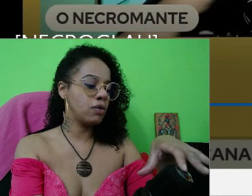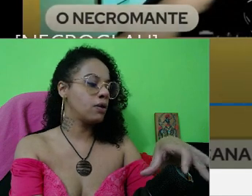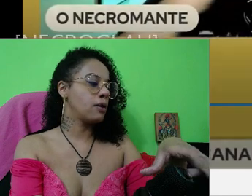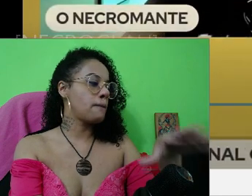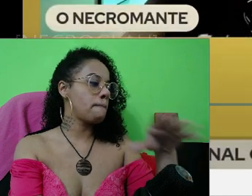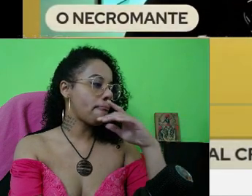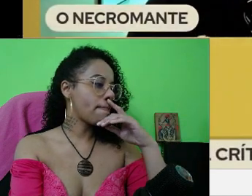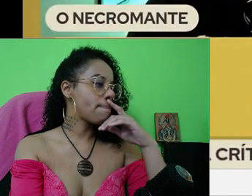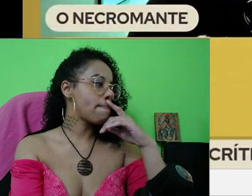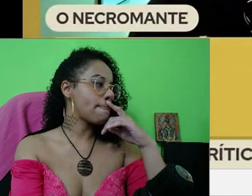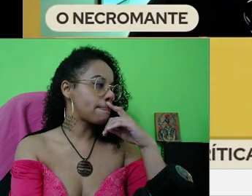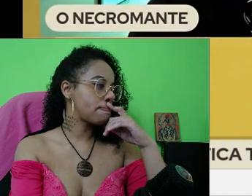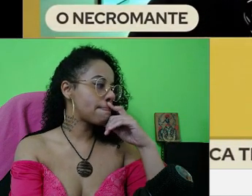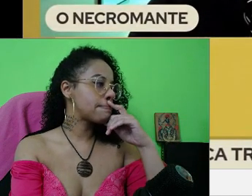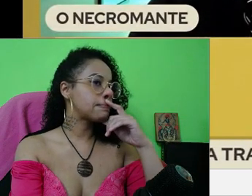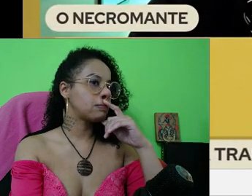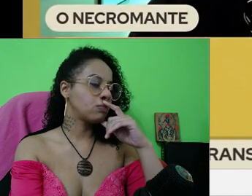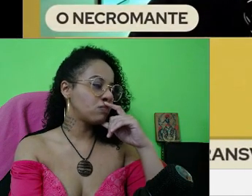desonesto